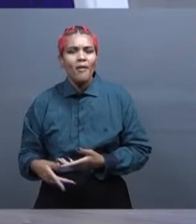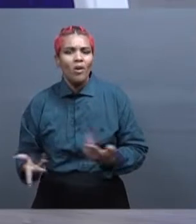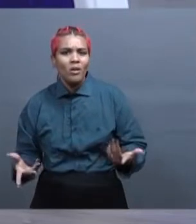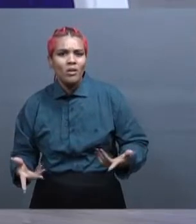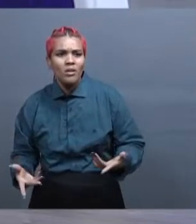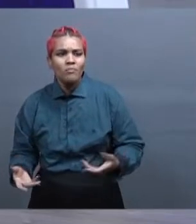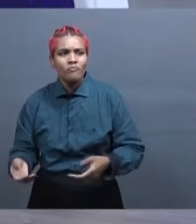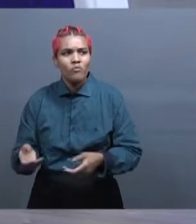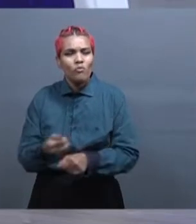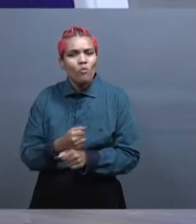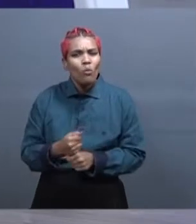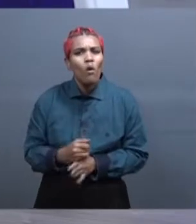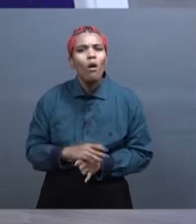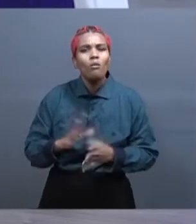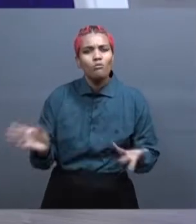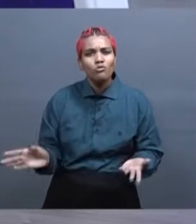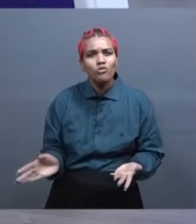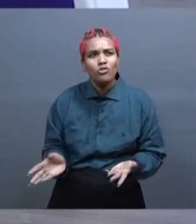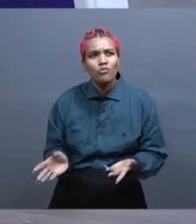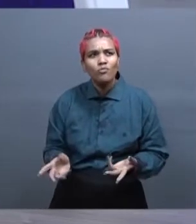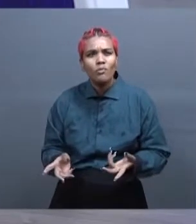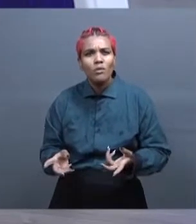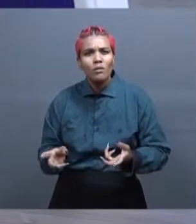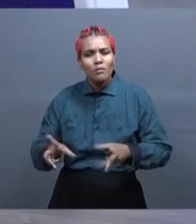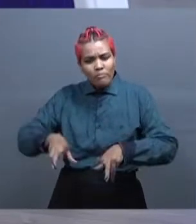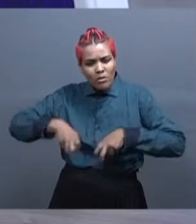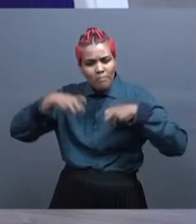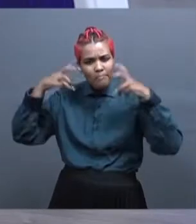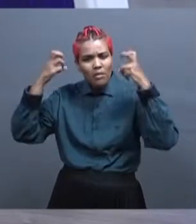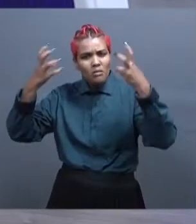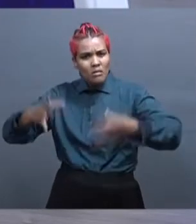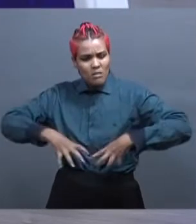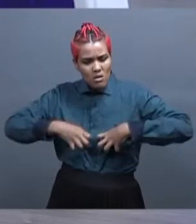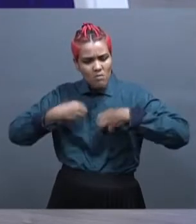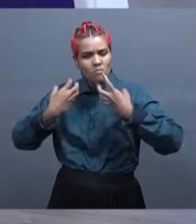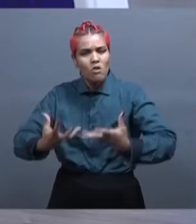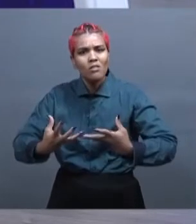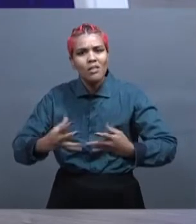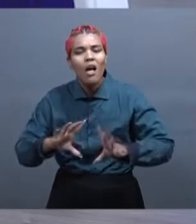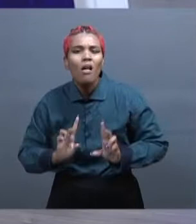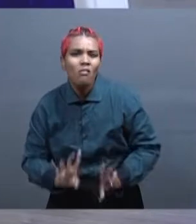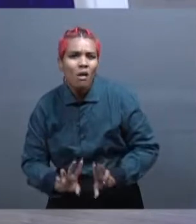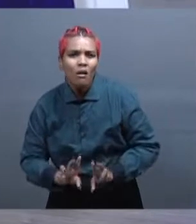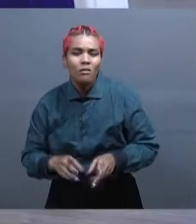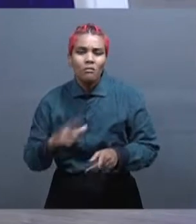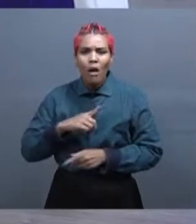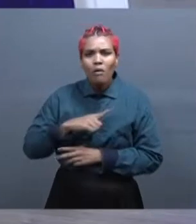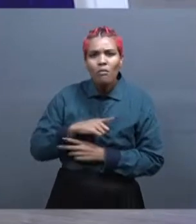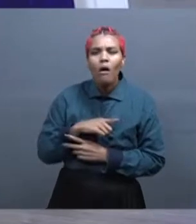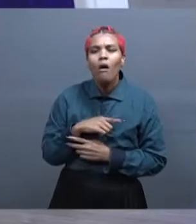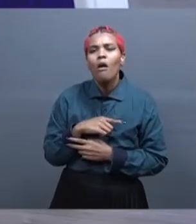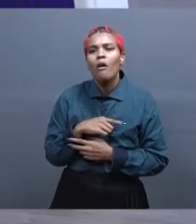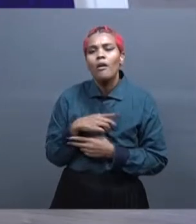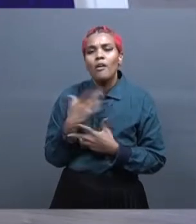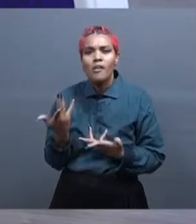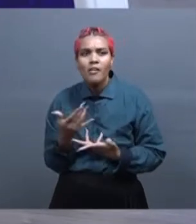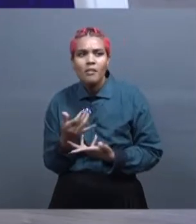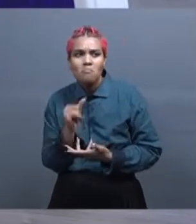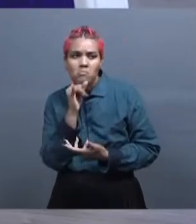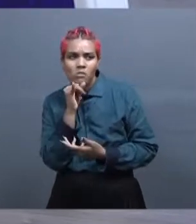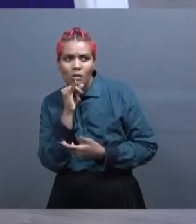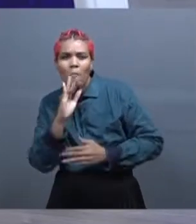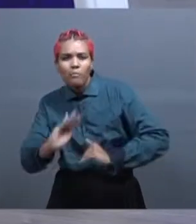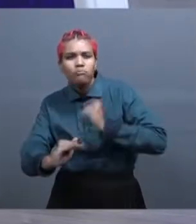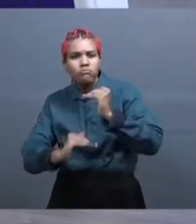expressão então você acredita que isso seja um dos fatores que tenha há talvez evoluído